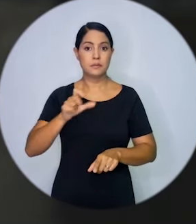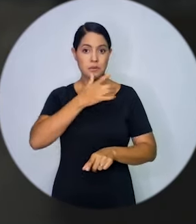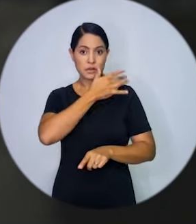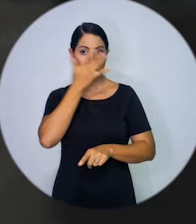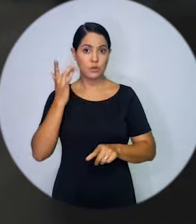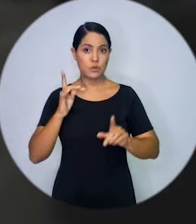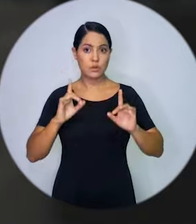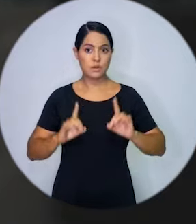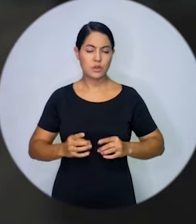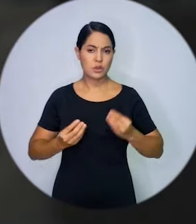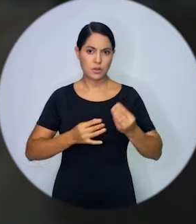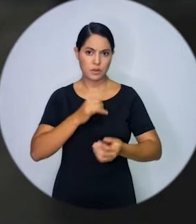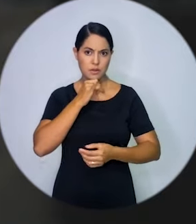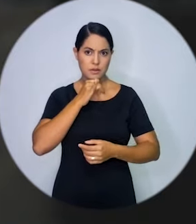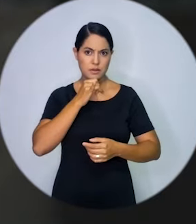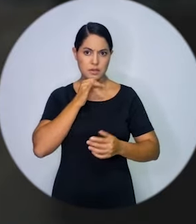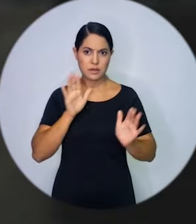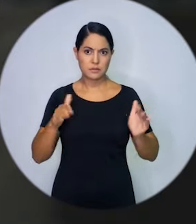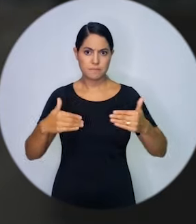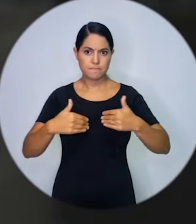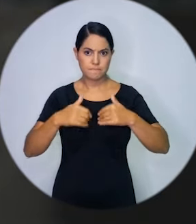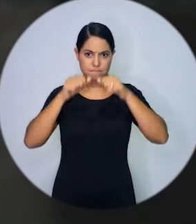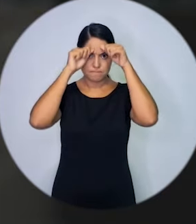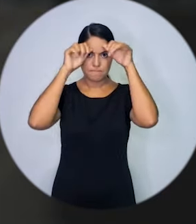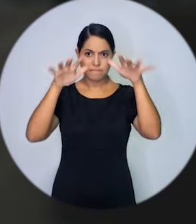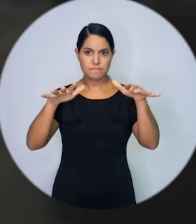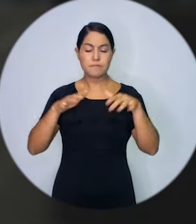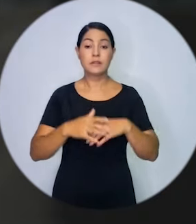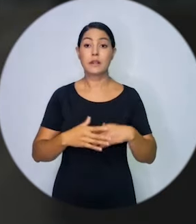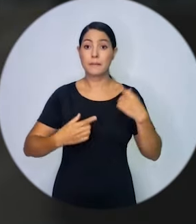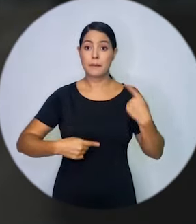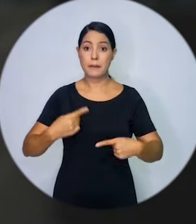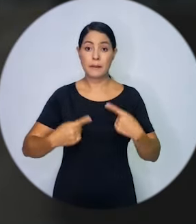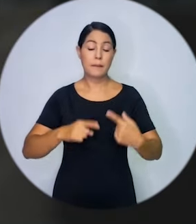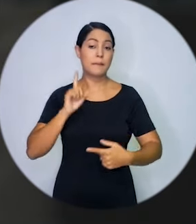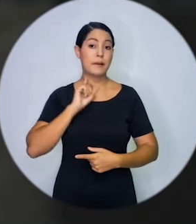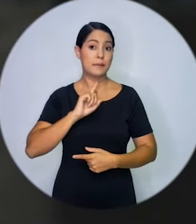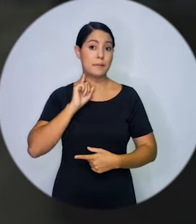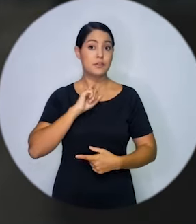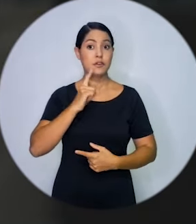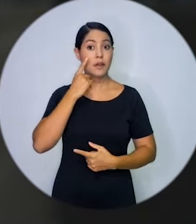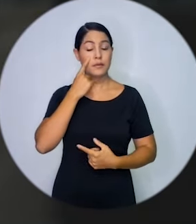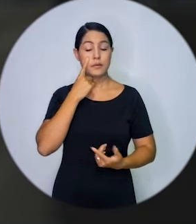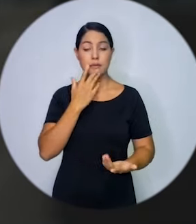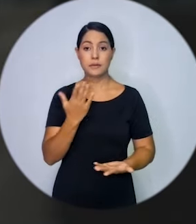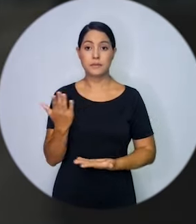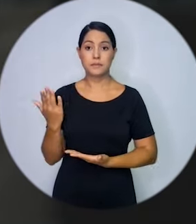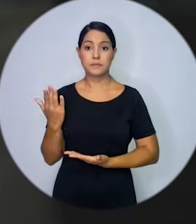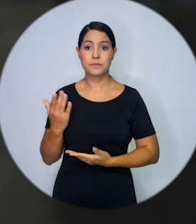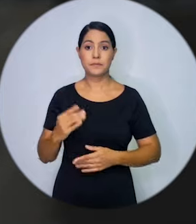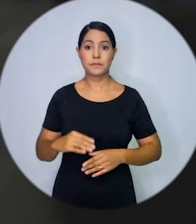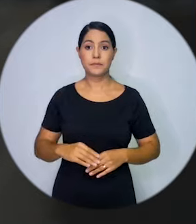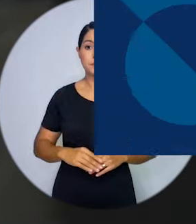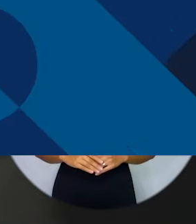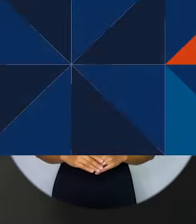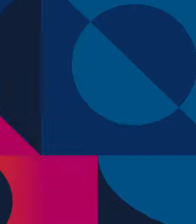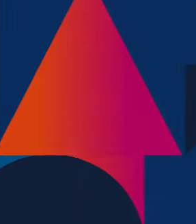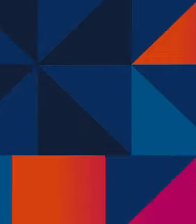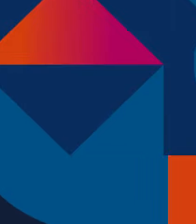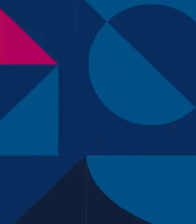assuntos afetam a vida de milhões de brasileiros e foi tema de discussão da seccional da OAB em Minas Gerais.